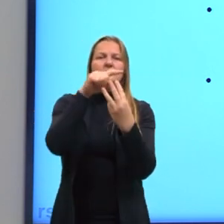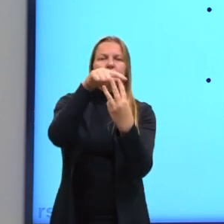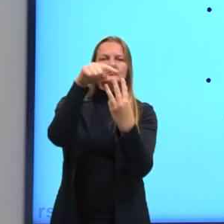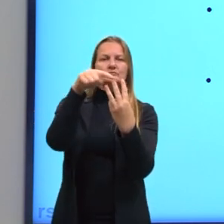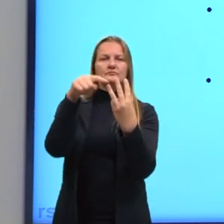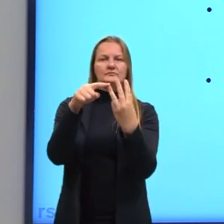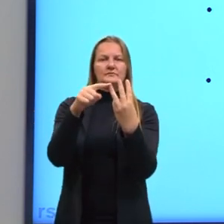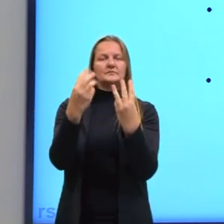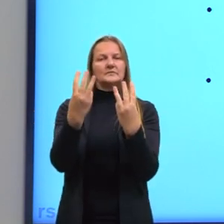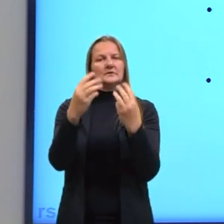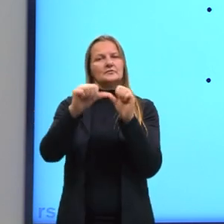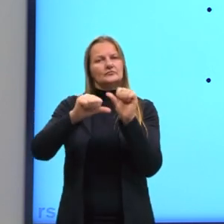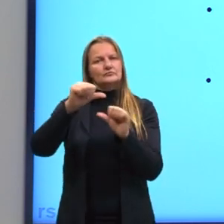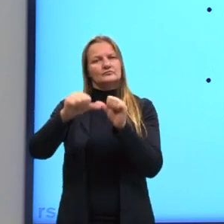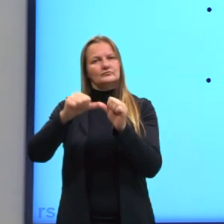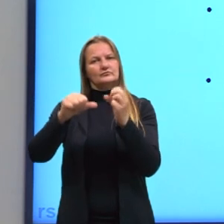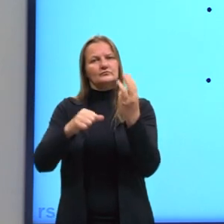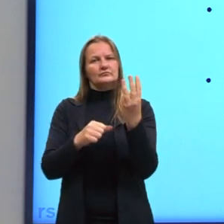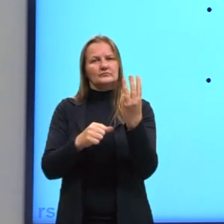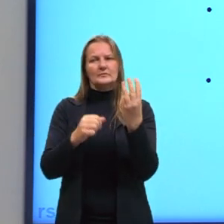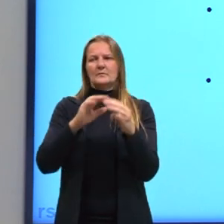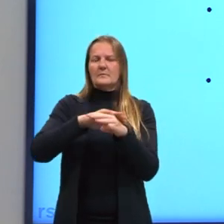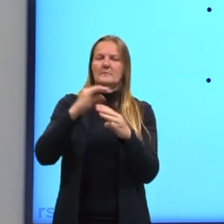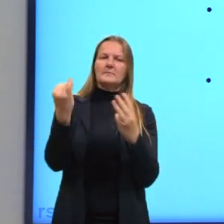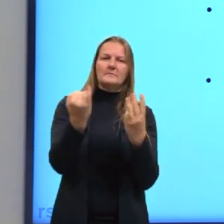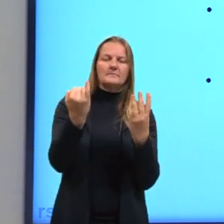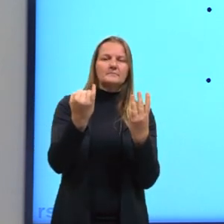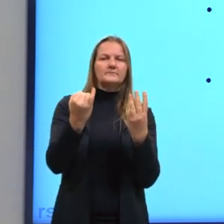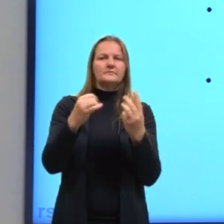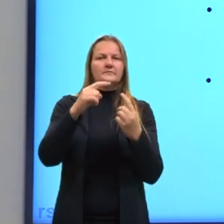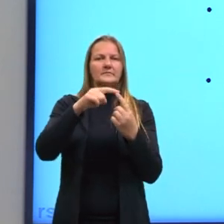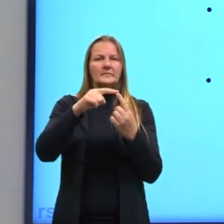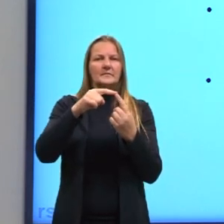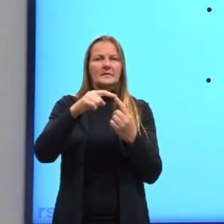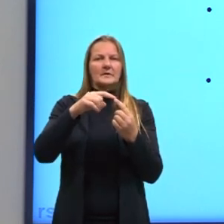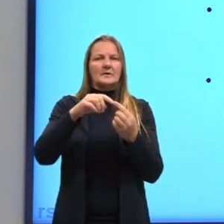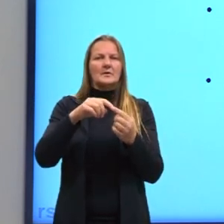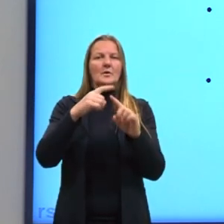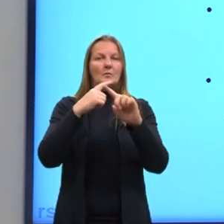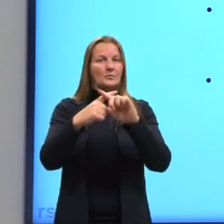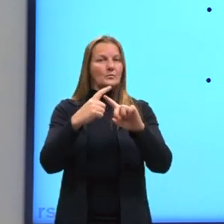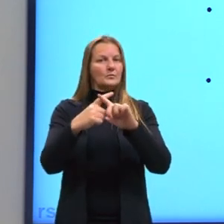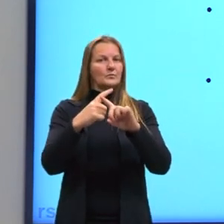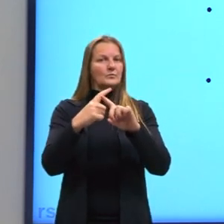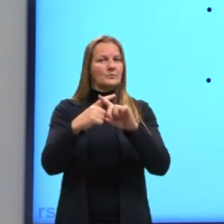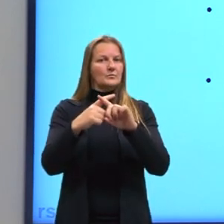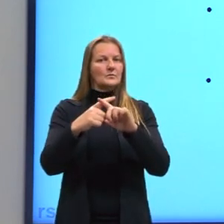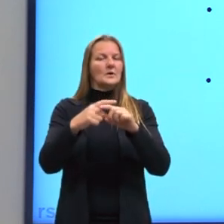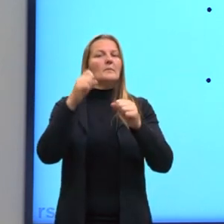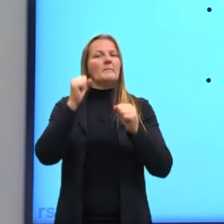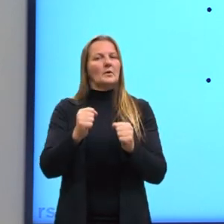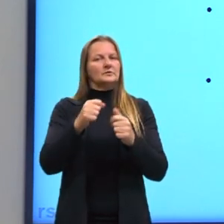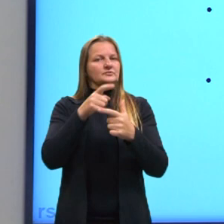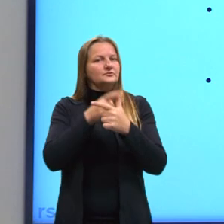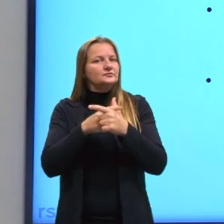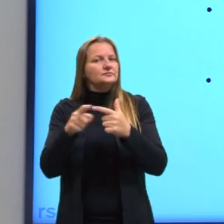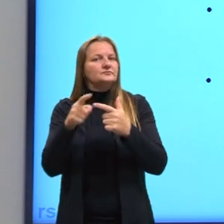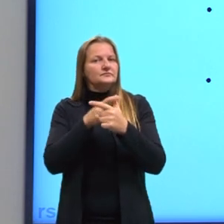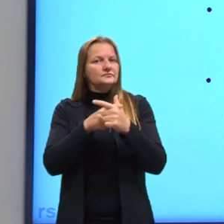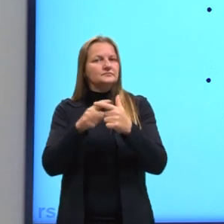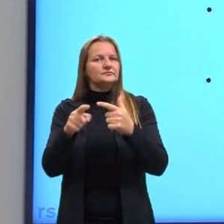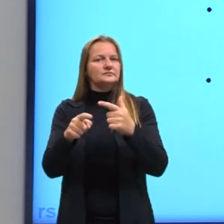três alterações que eu posso fazer as principais alterações é multiplicar eu posso dividir essa